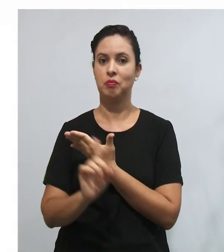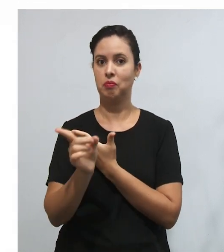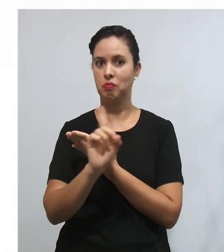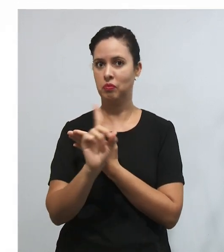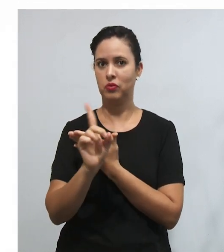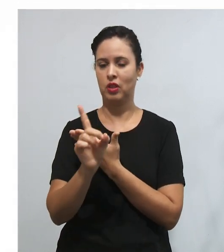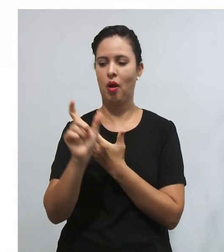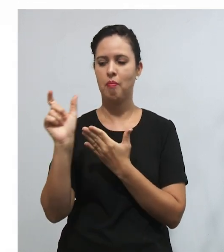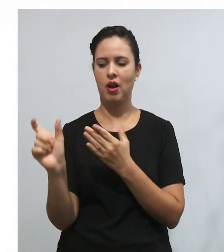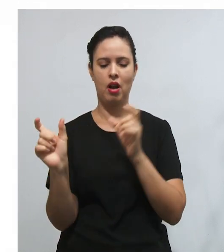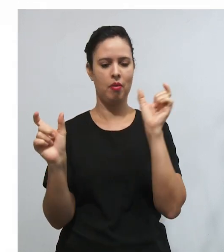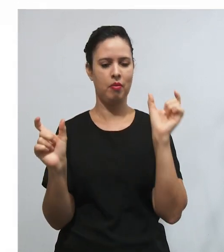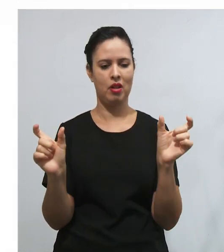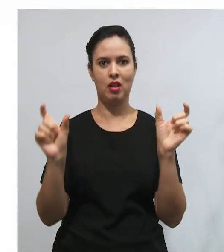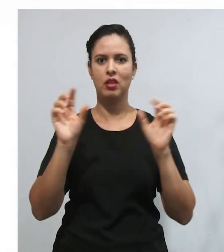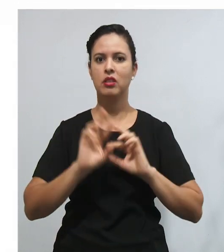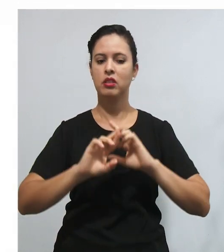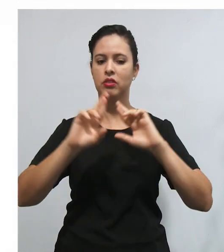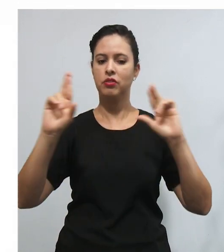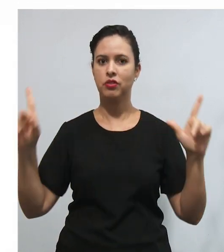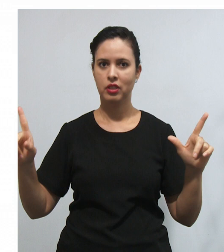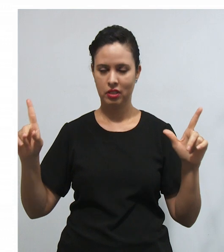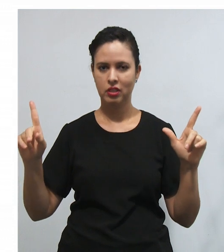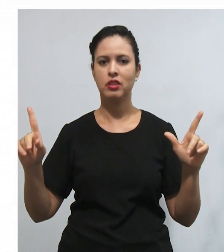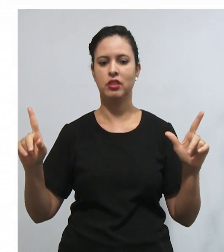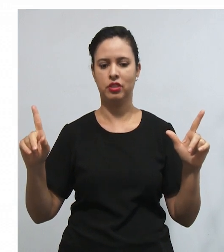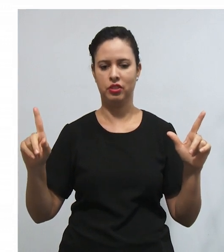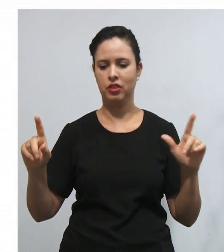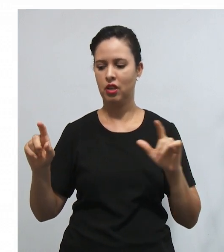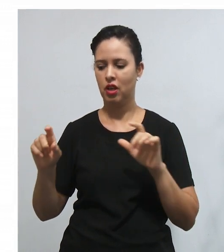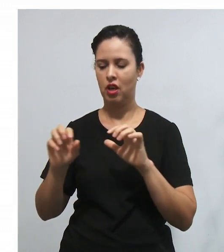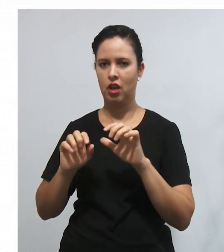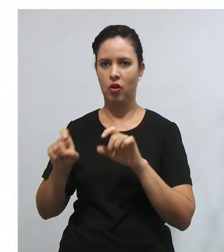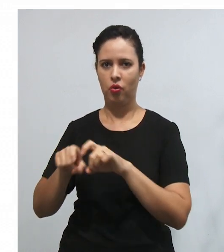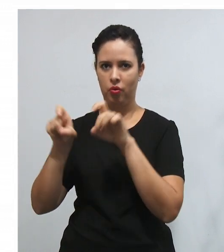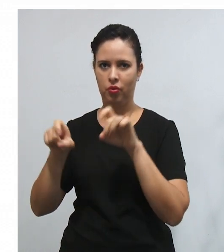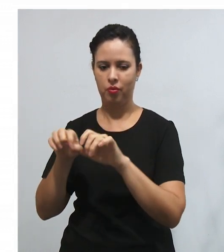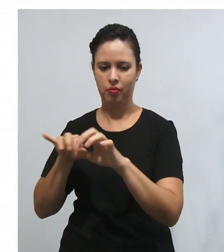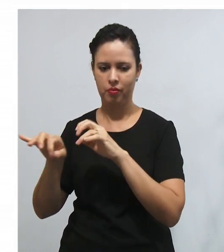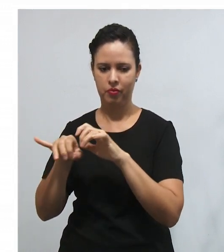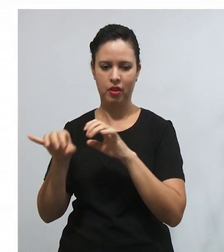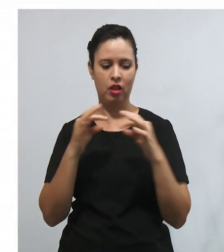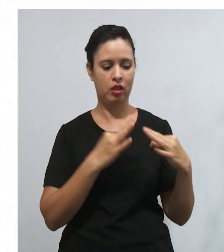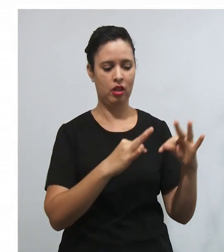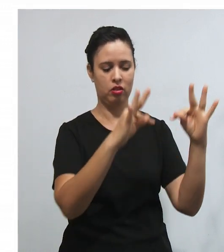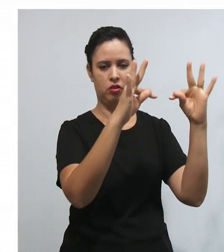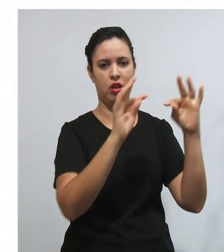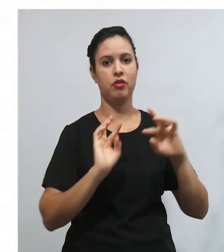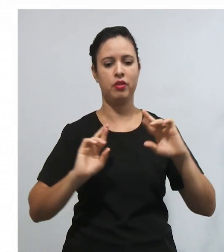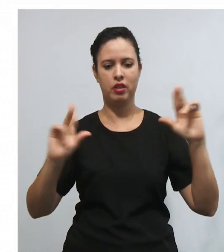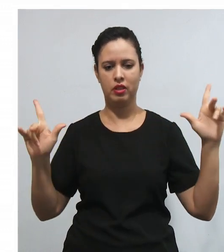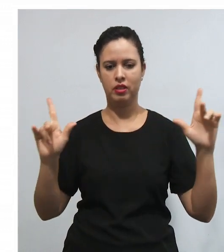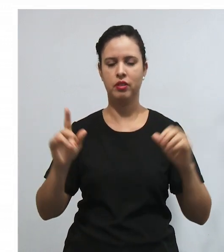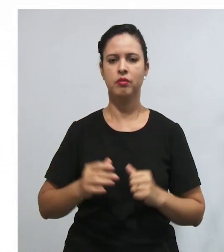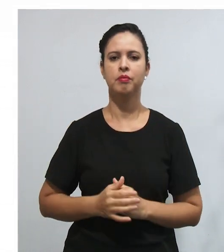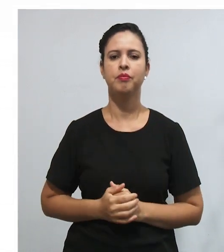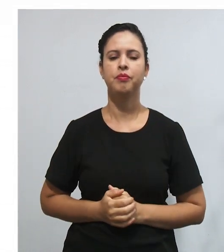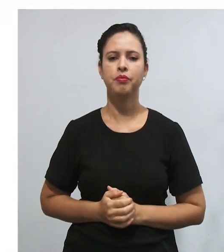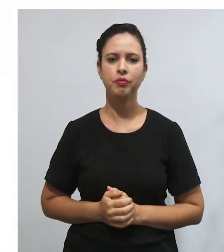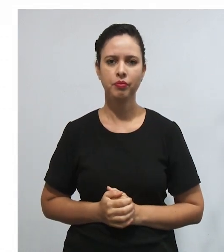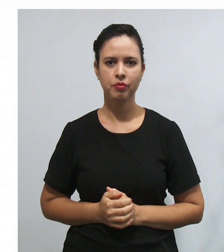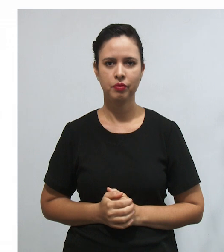não, tá? Então, informática não é a mesma coisa que tecnologia. Aí cabe uma ressalva aqui, né? Embora